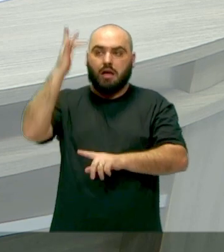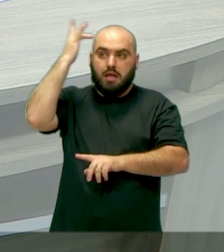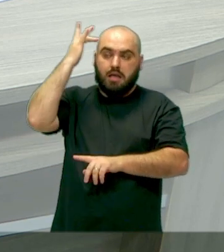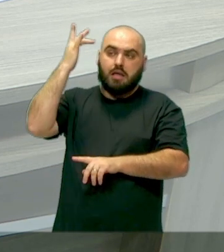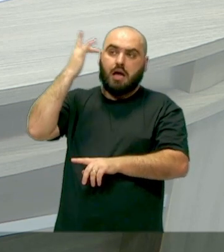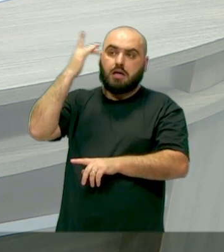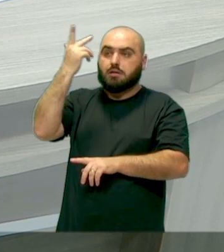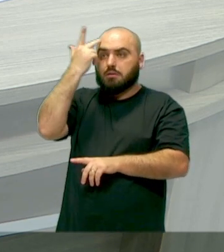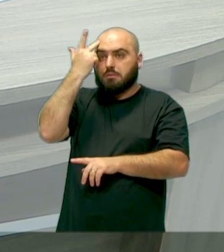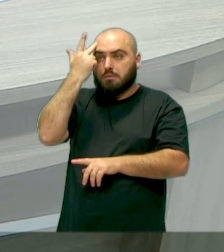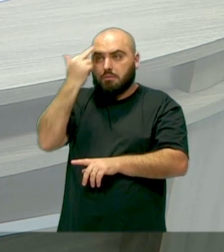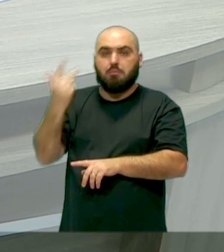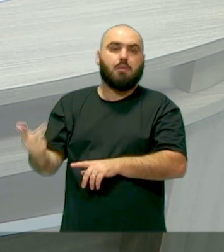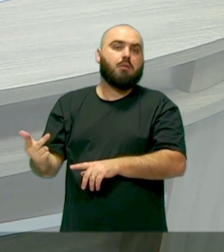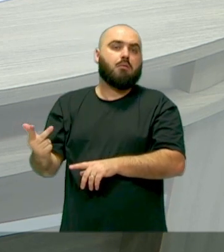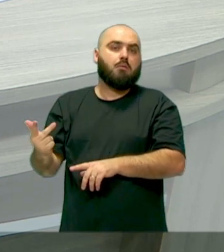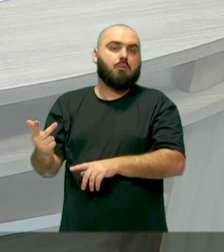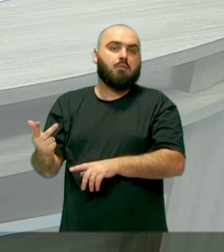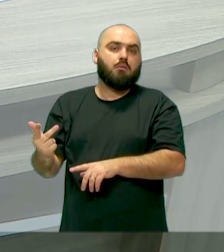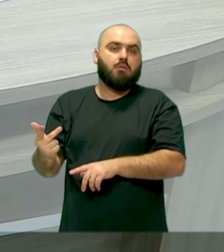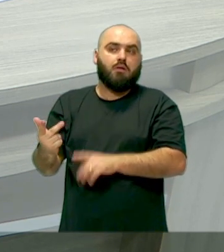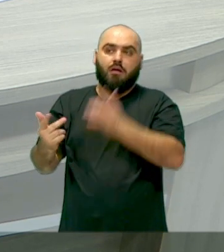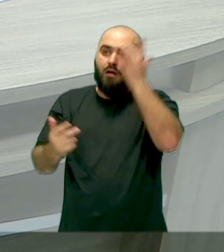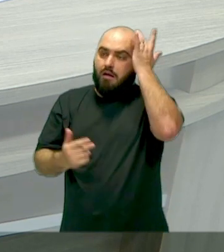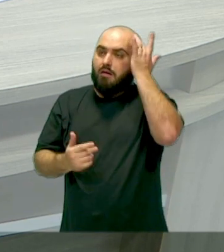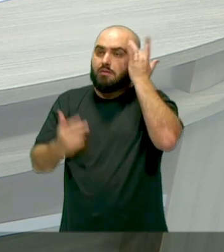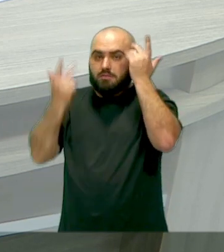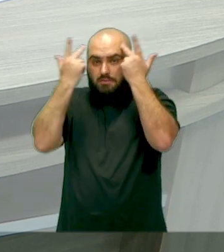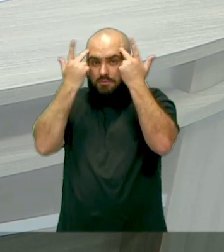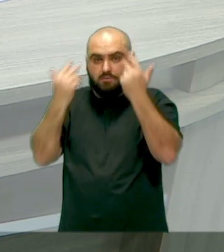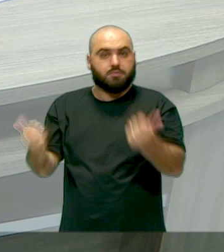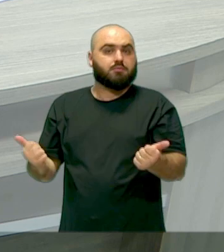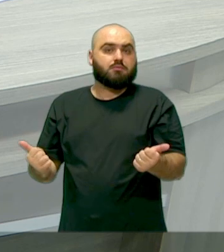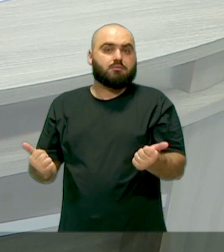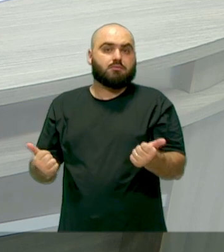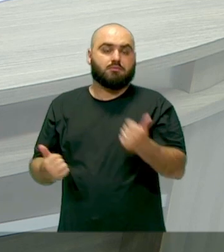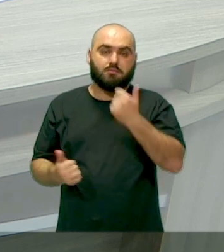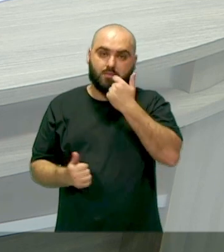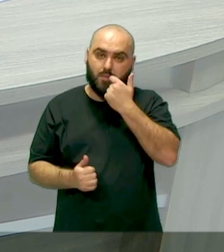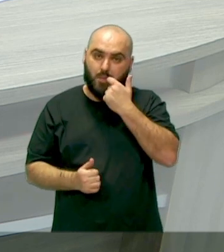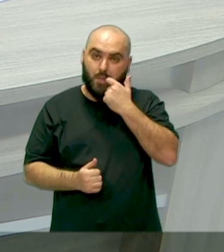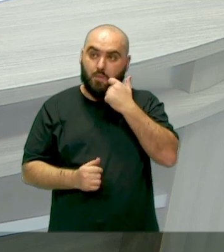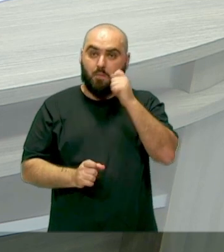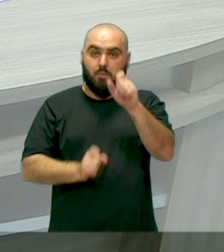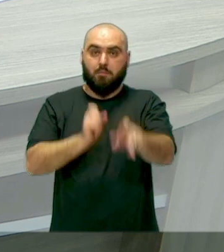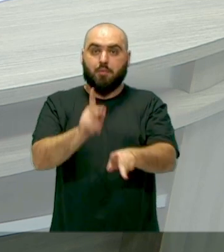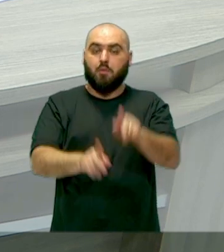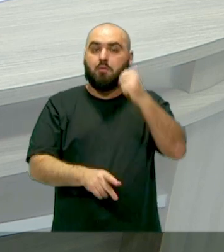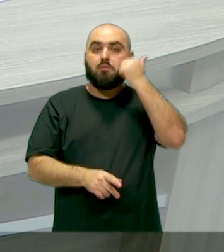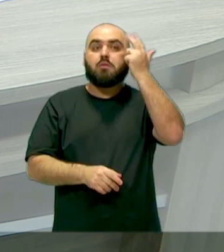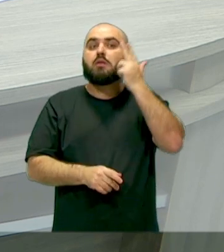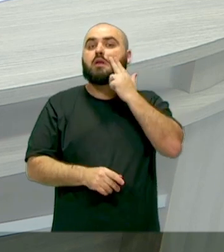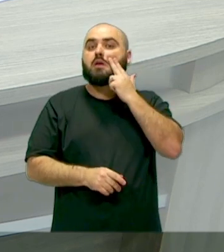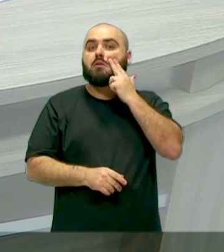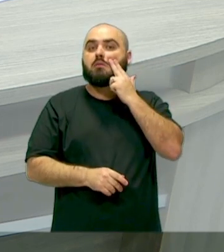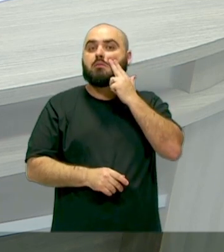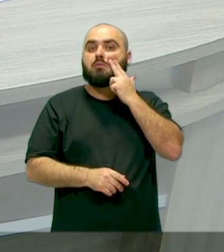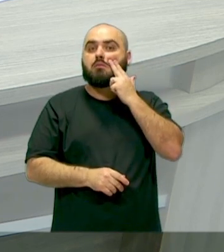que é normal ser racista. Passa a achar que é normal achar que o povo negro é inferior